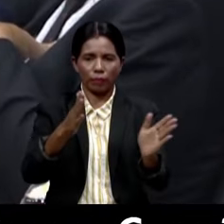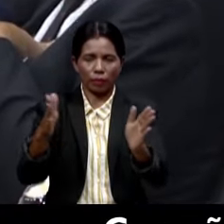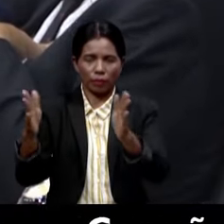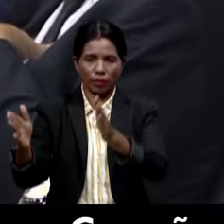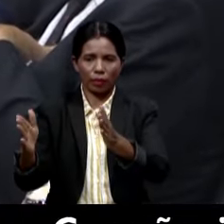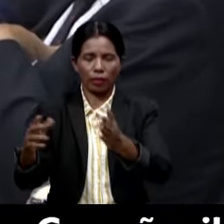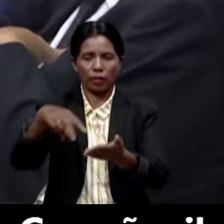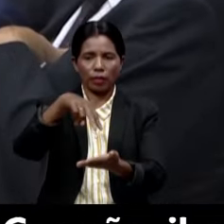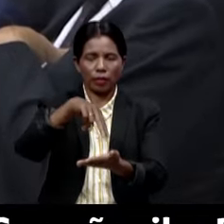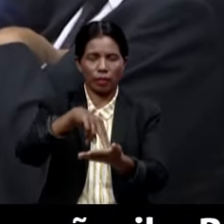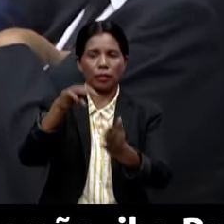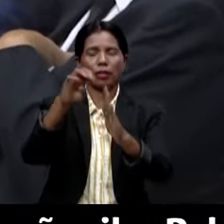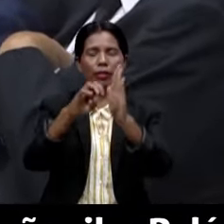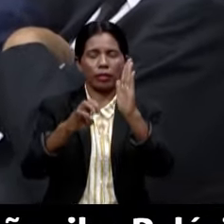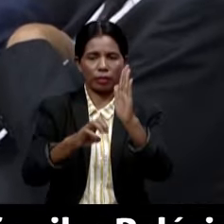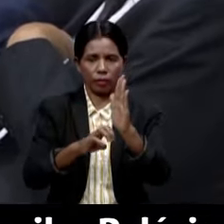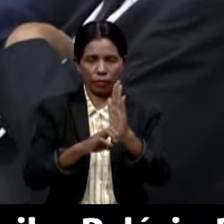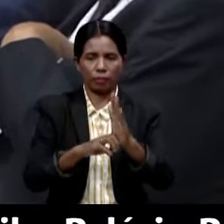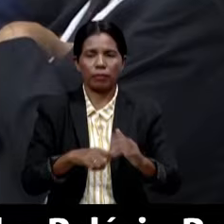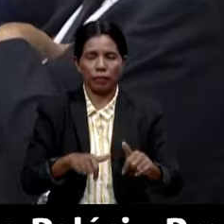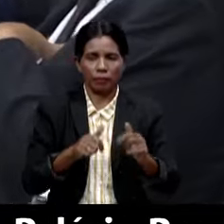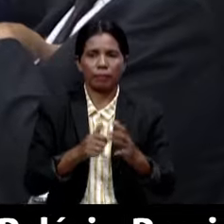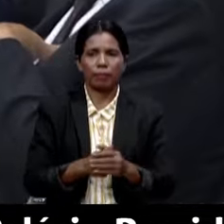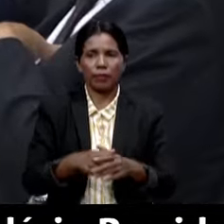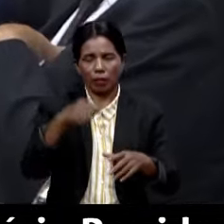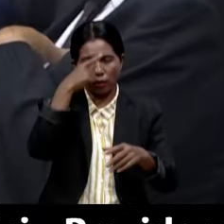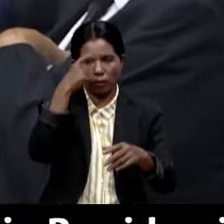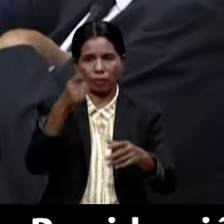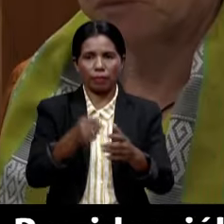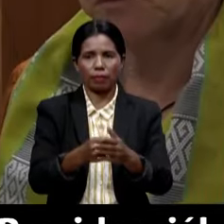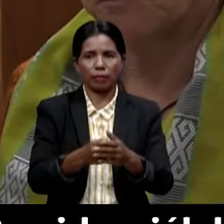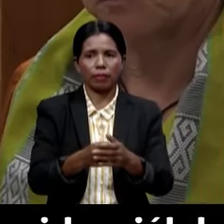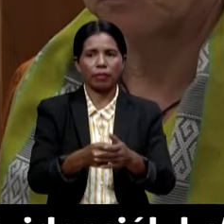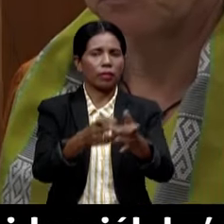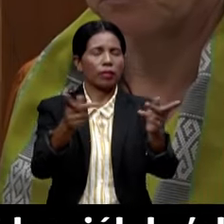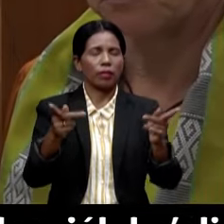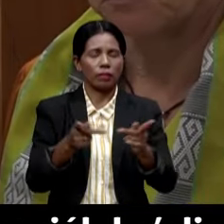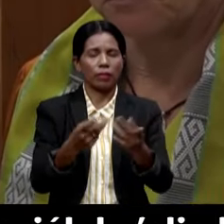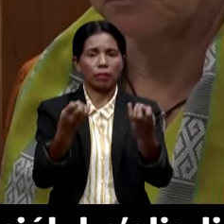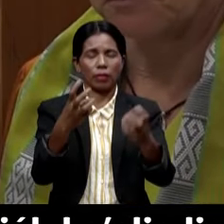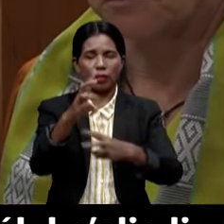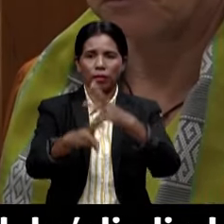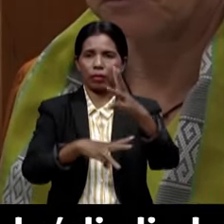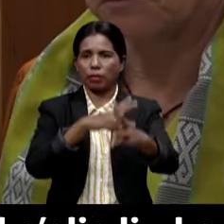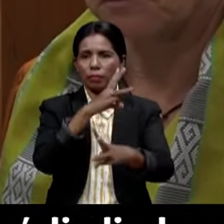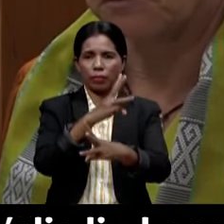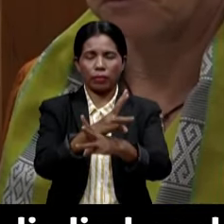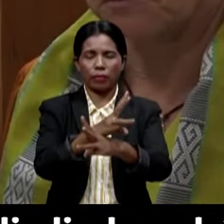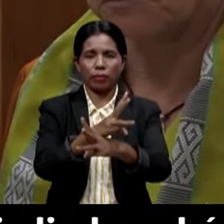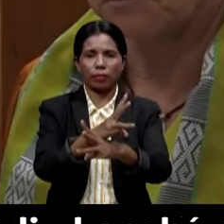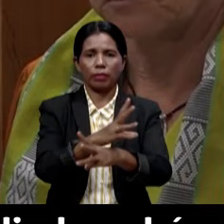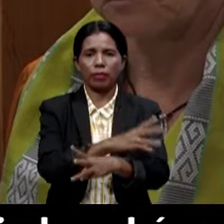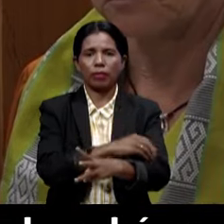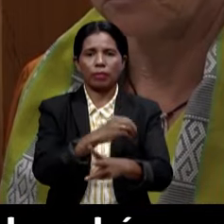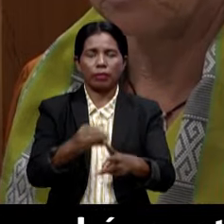haré estado, não haré nação. Também, eu faço em bar aqui o mundo, pisquei bem